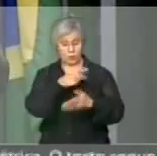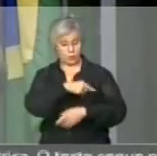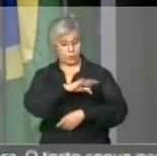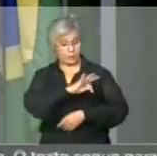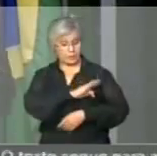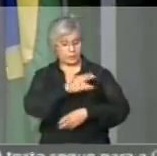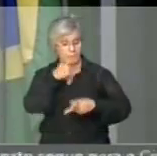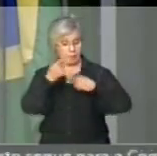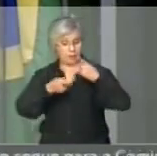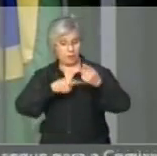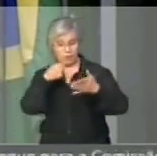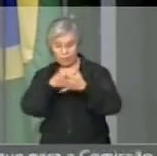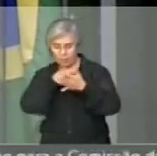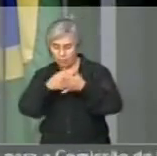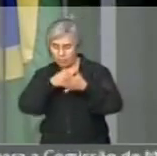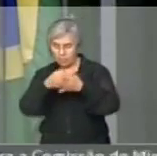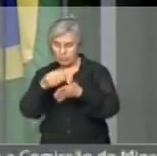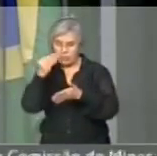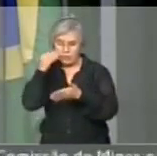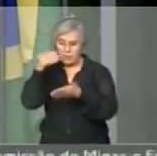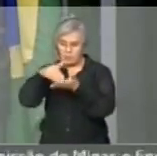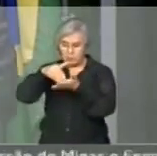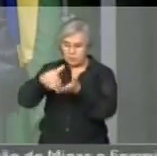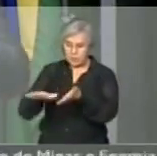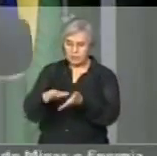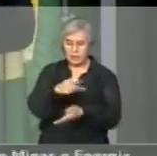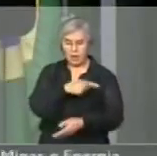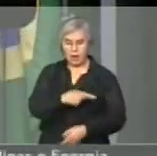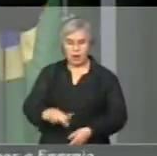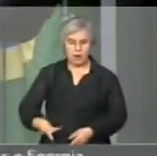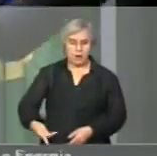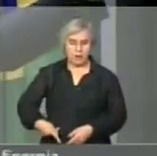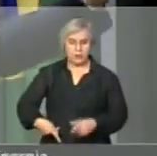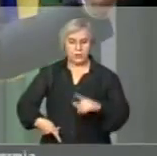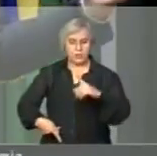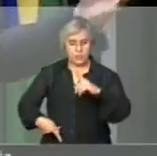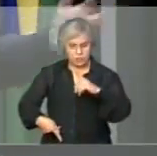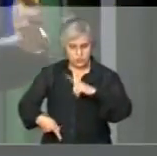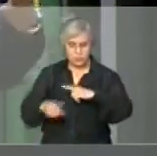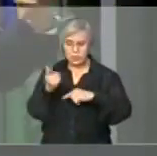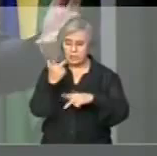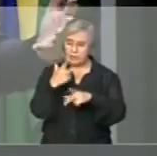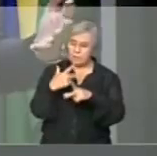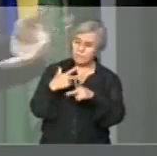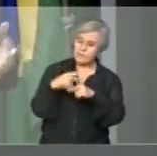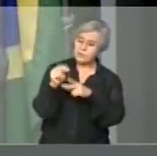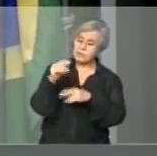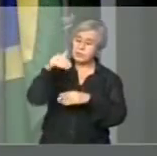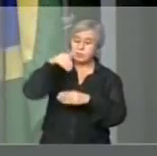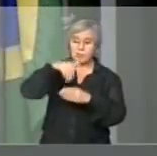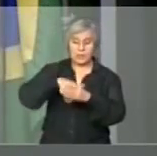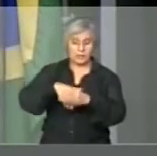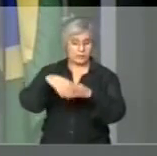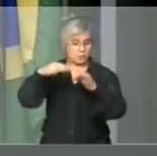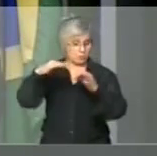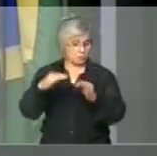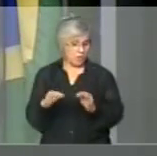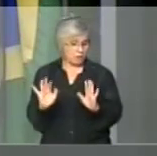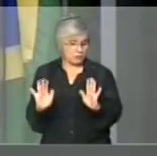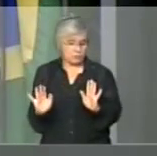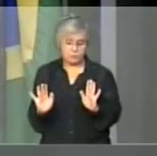operava para derrubar um presidente legitimamente eleito, não é assim que se diz